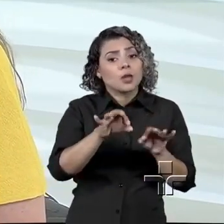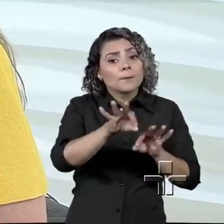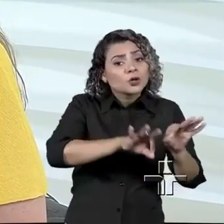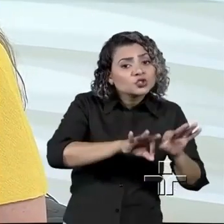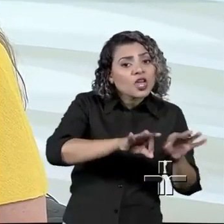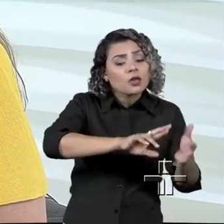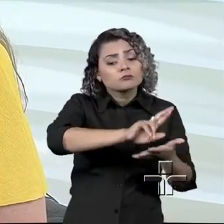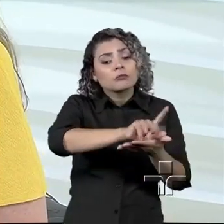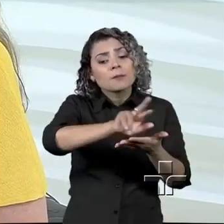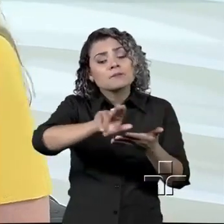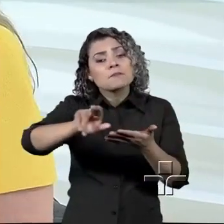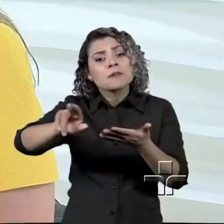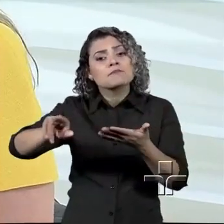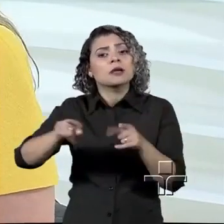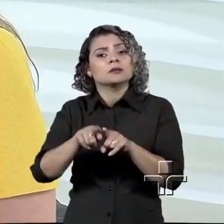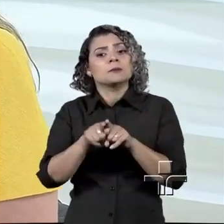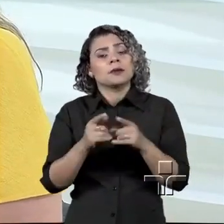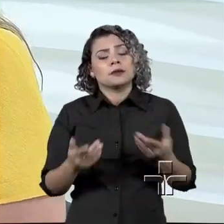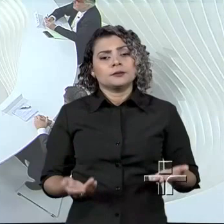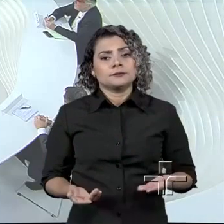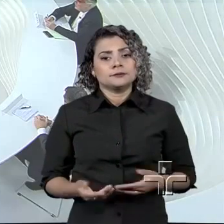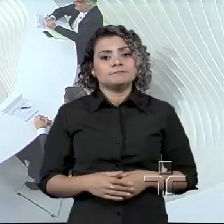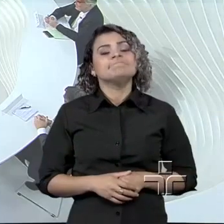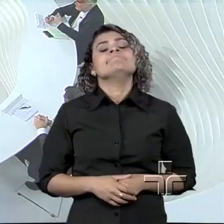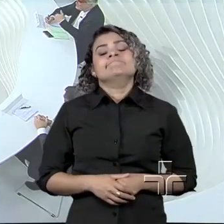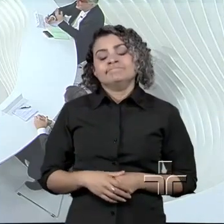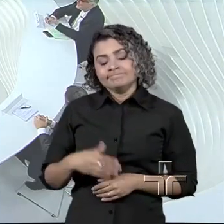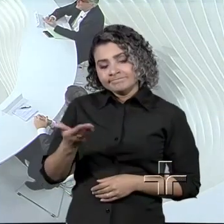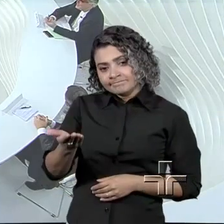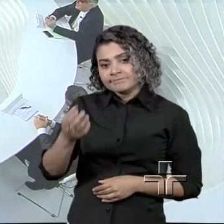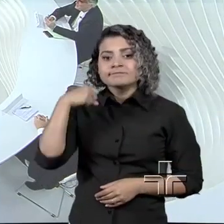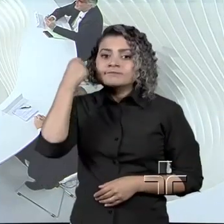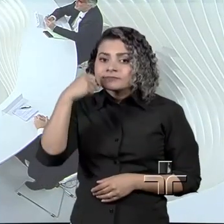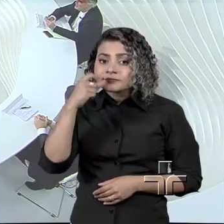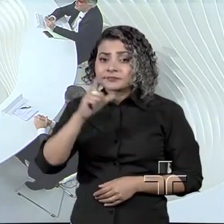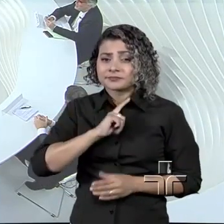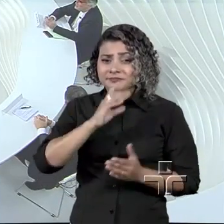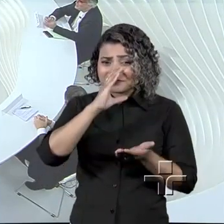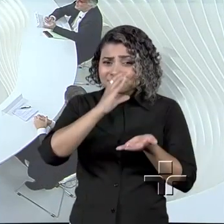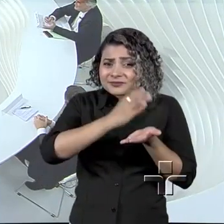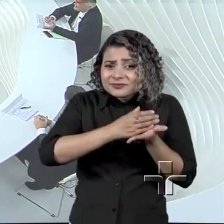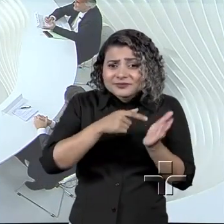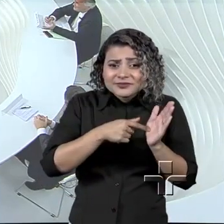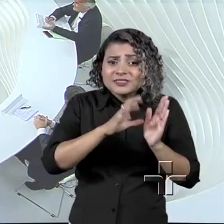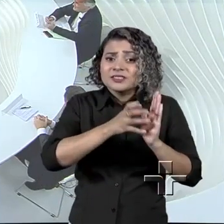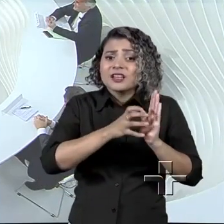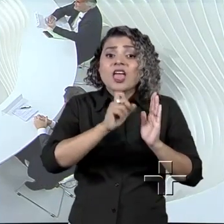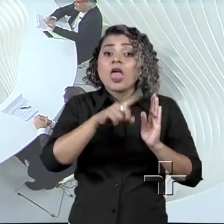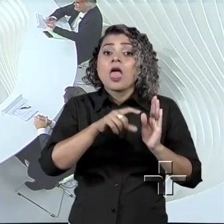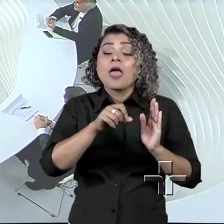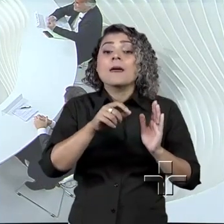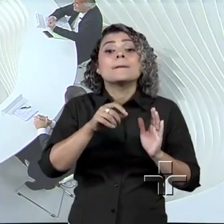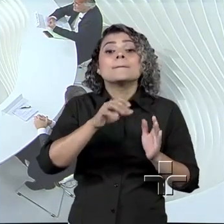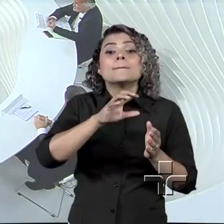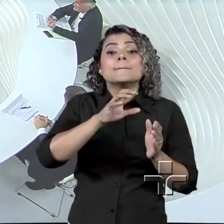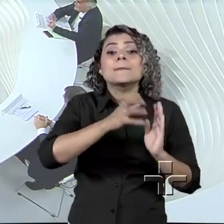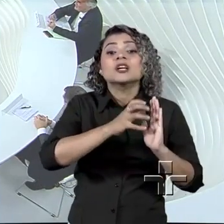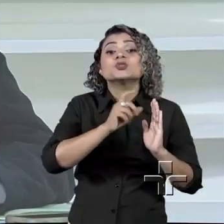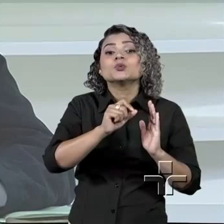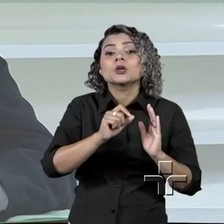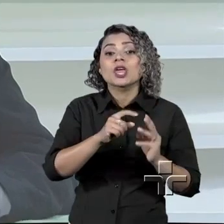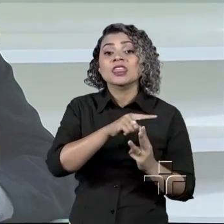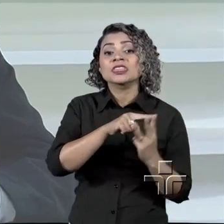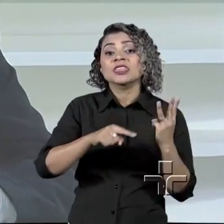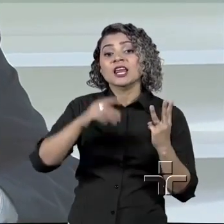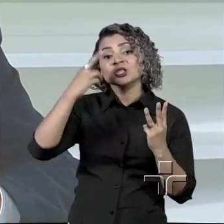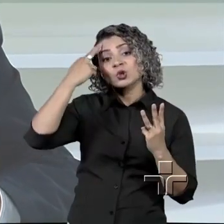causas específicas. Nessa linha, senadora, muita gente sempre disse que o PSDB era um partido de caciques, que tinha 3 donos, que